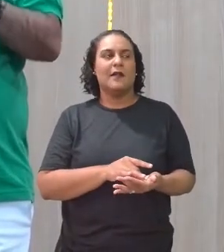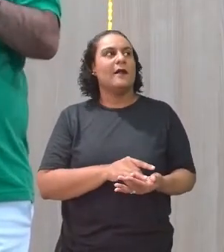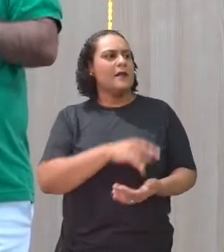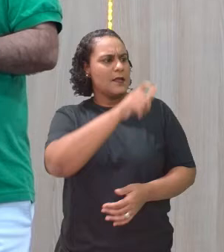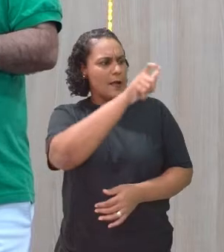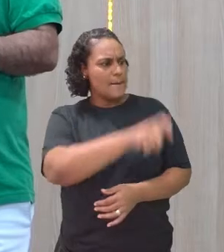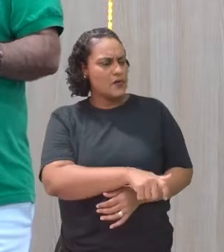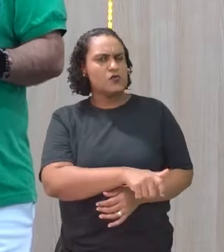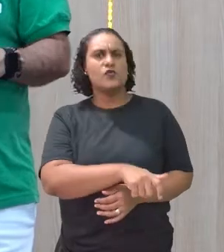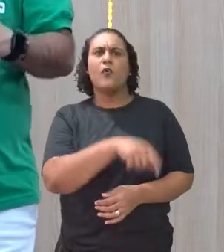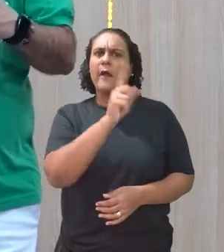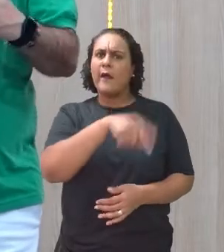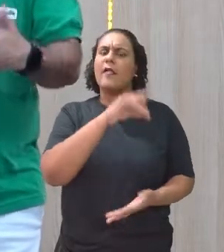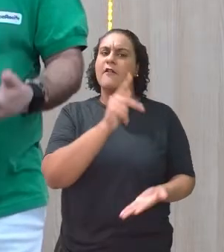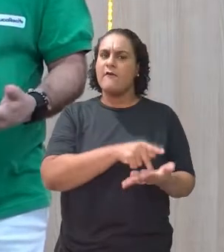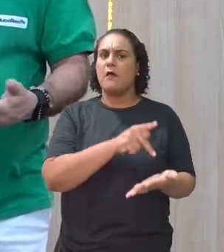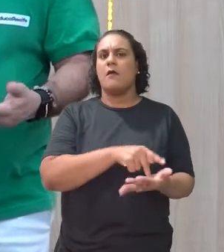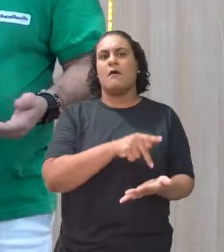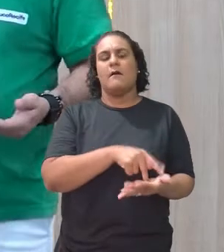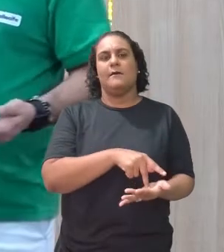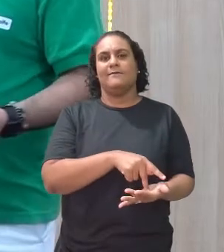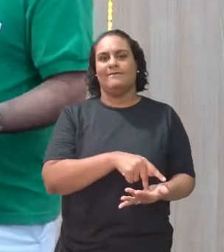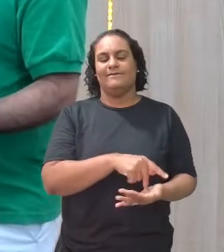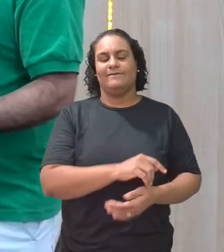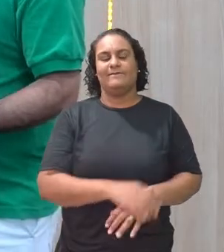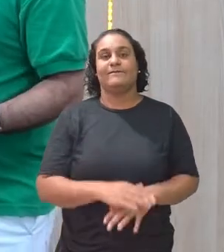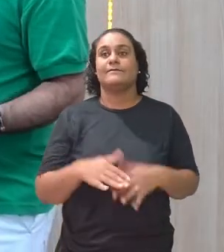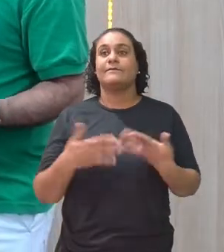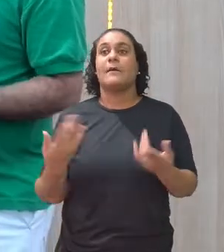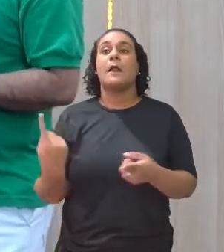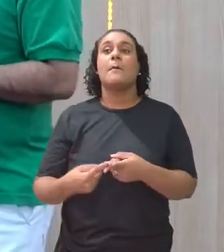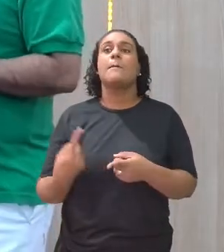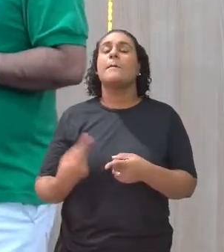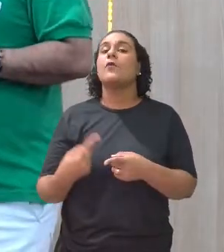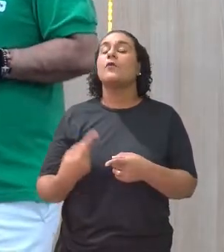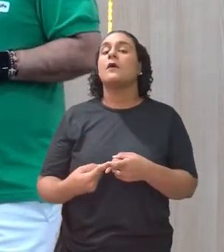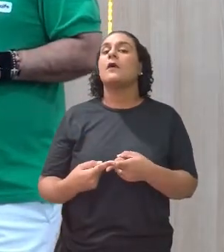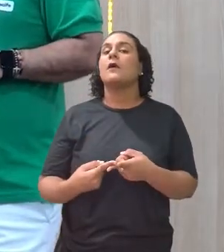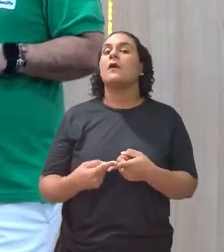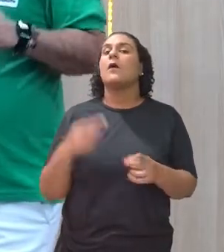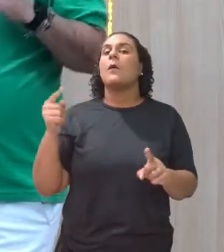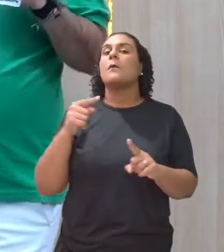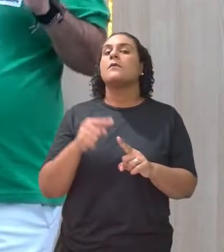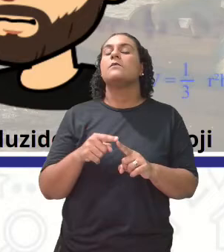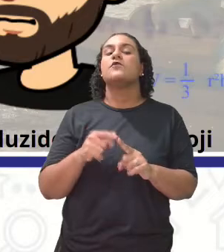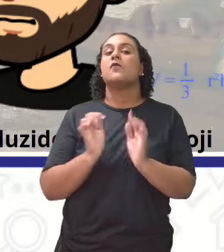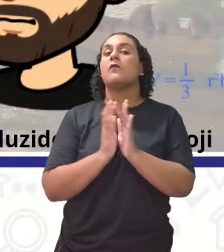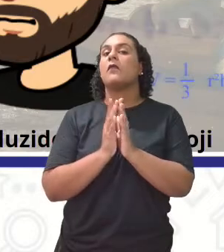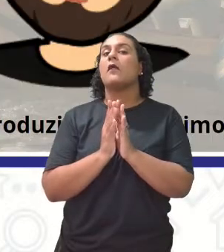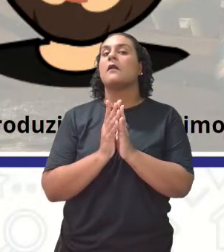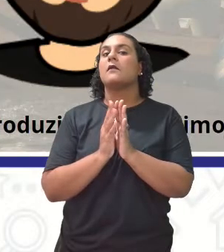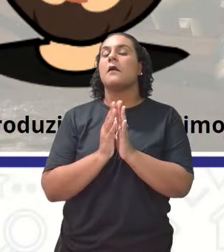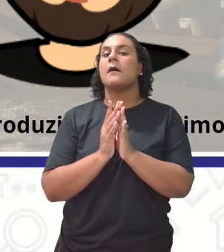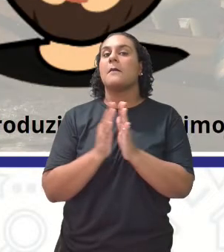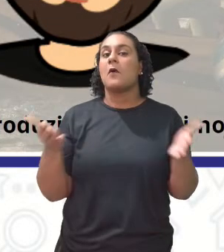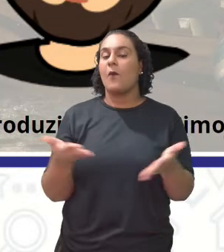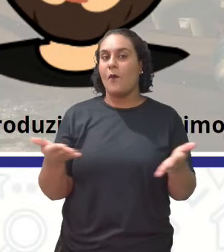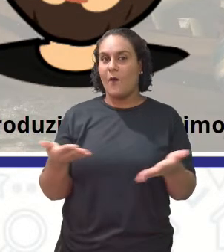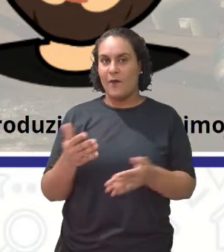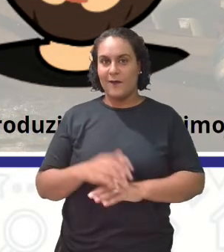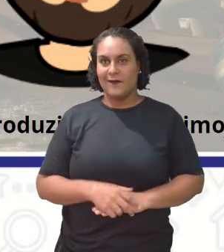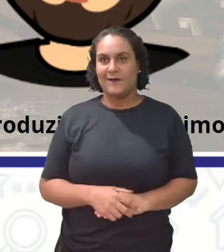pessoa verdadeiramente é. Então, por que é que a gente está fazendo isso? Qual o objetivo dessa